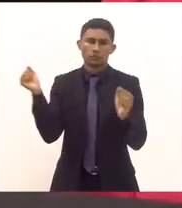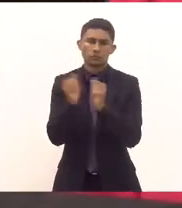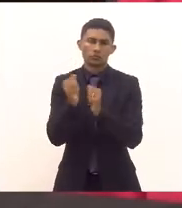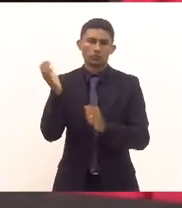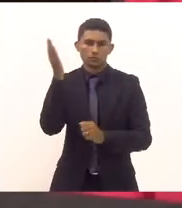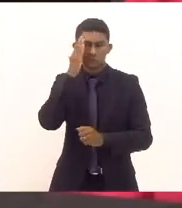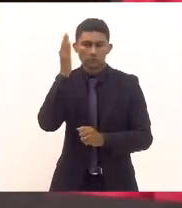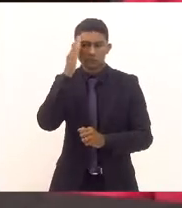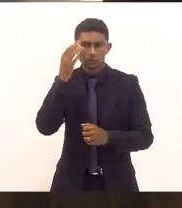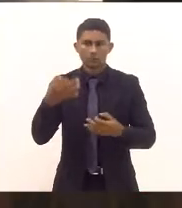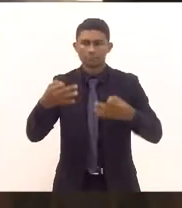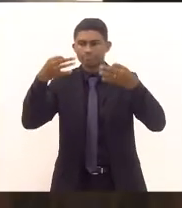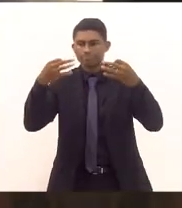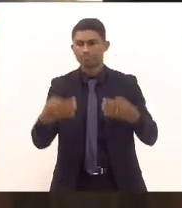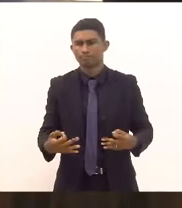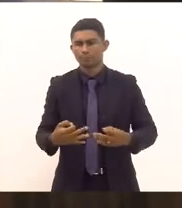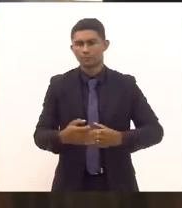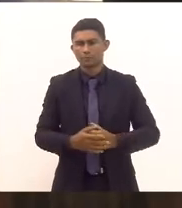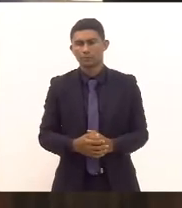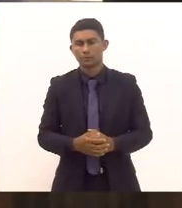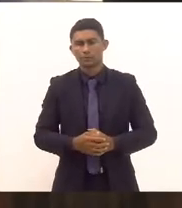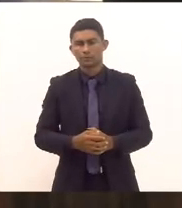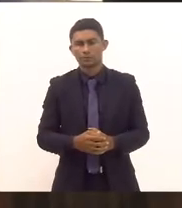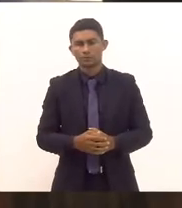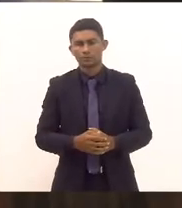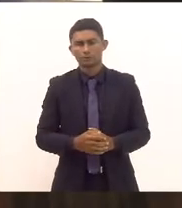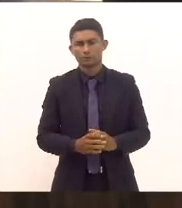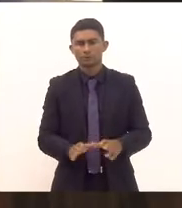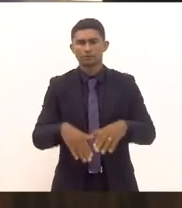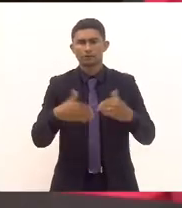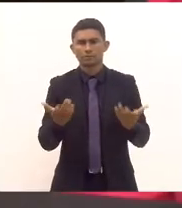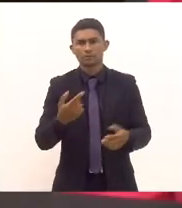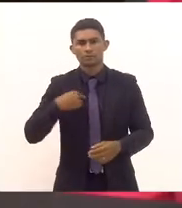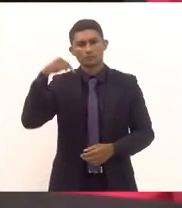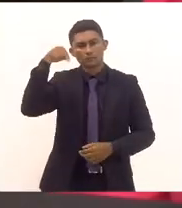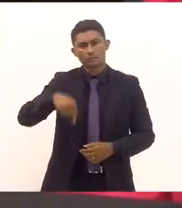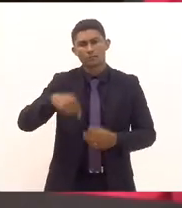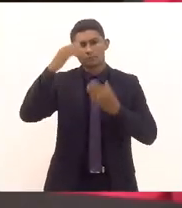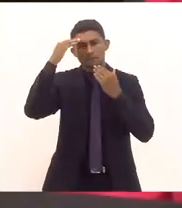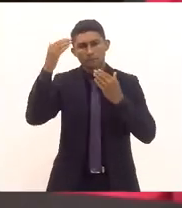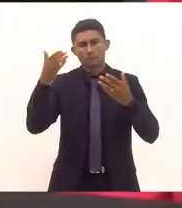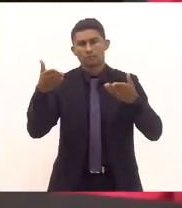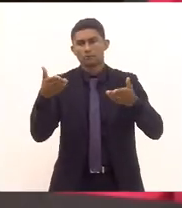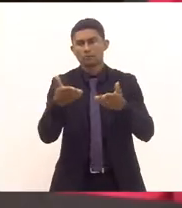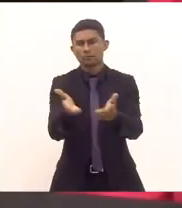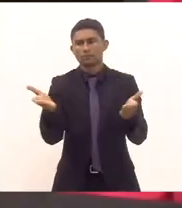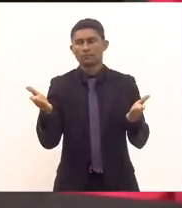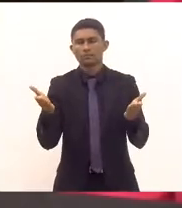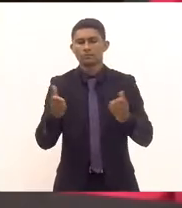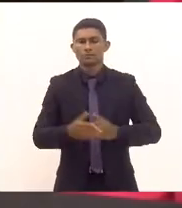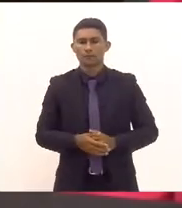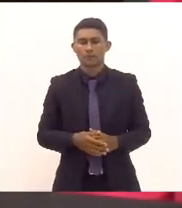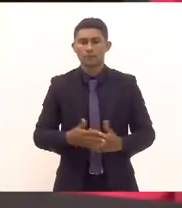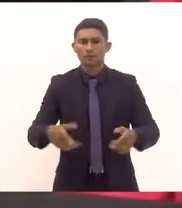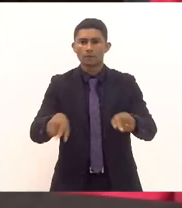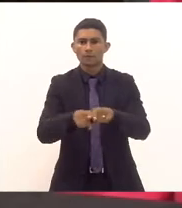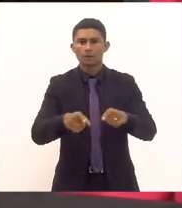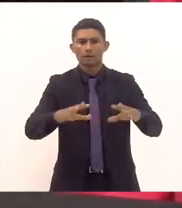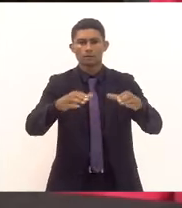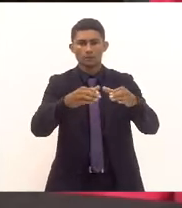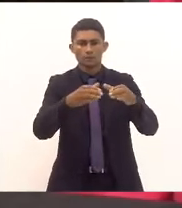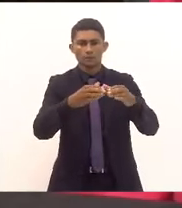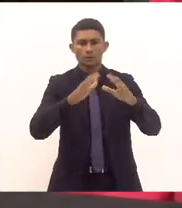E aí eu só tô aqui Olá a todos vocês agradecer a grande